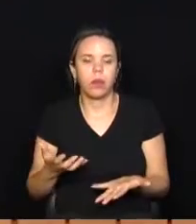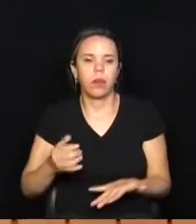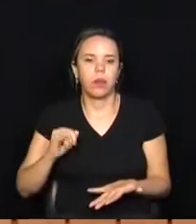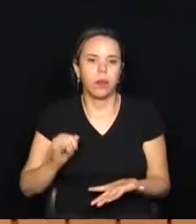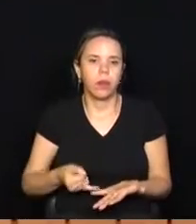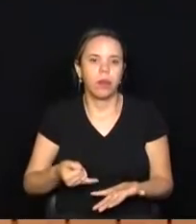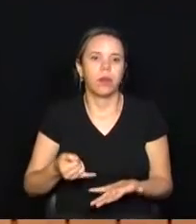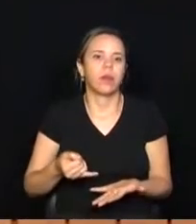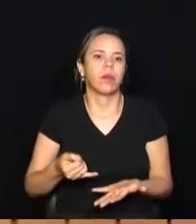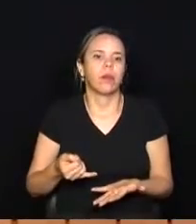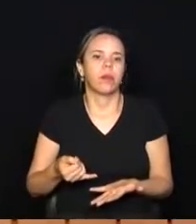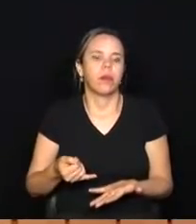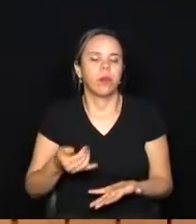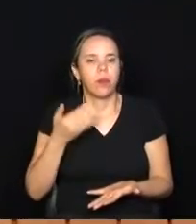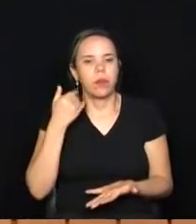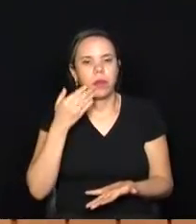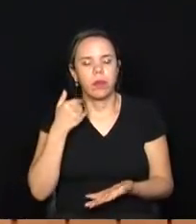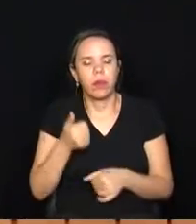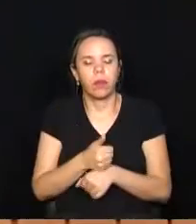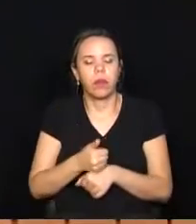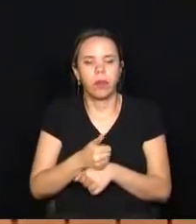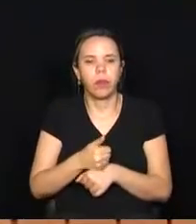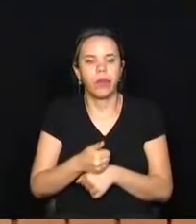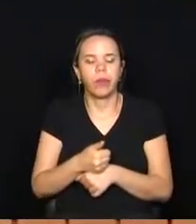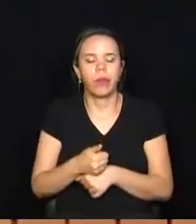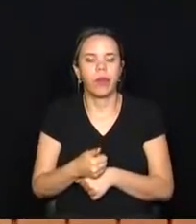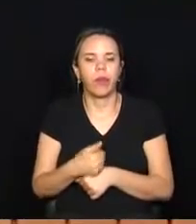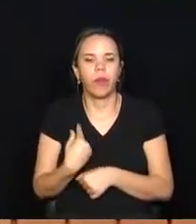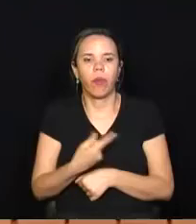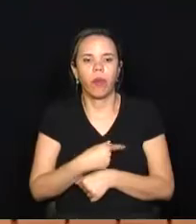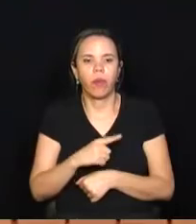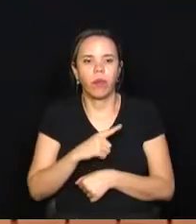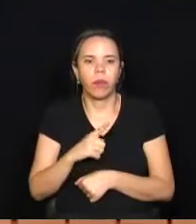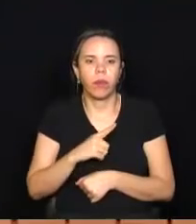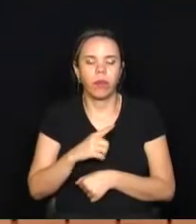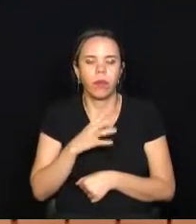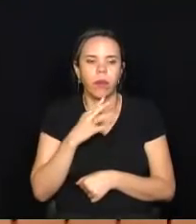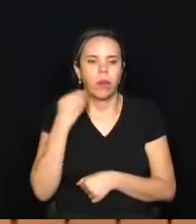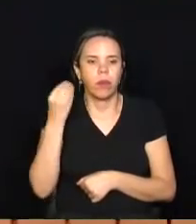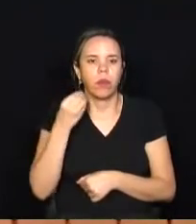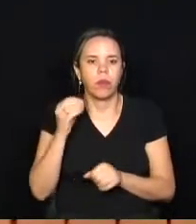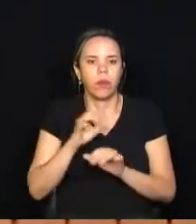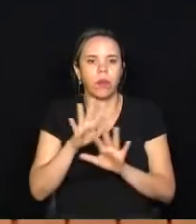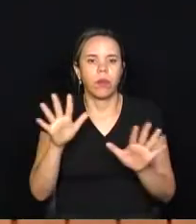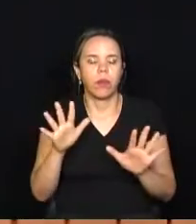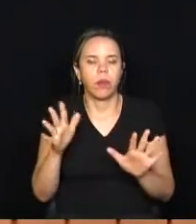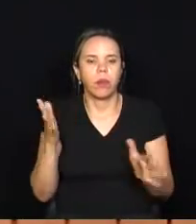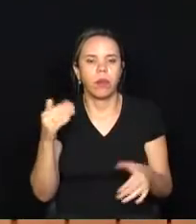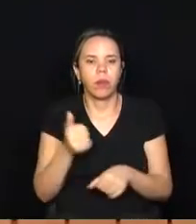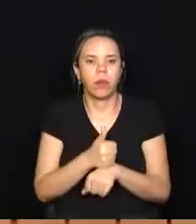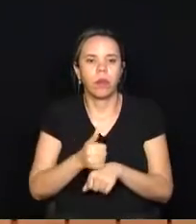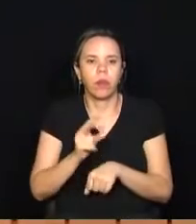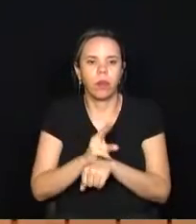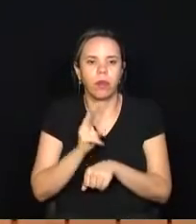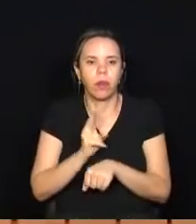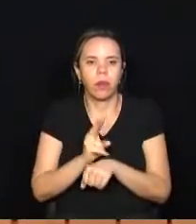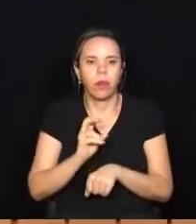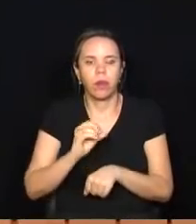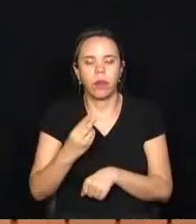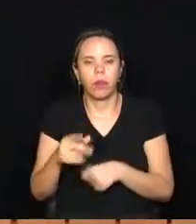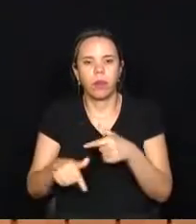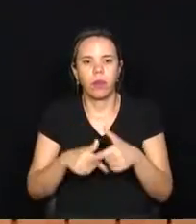também desse trabalho. Então, nós temos esses conhecimentos que os cuidadores, ou eles